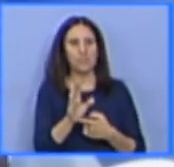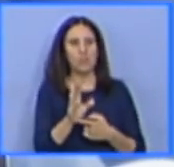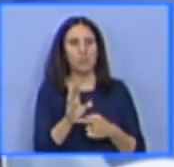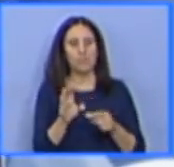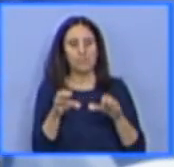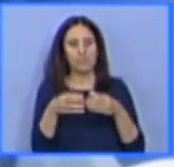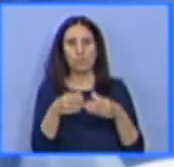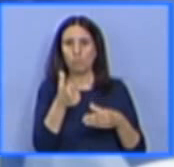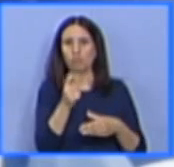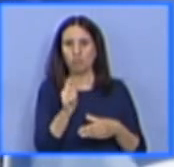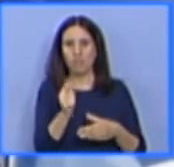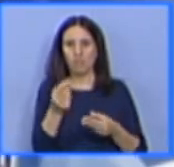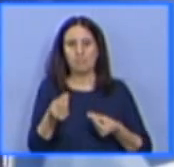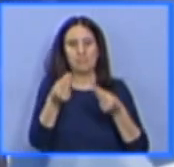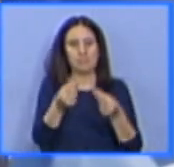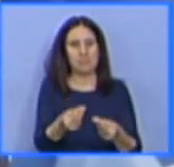de Esquerda de um